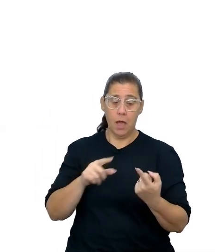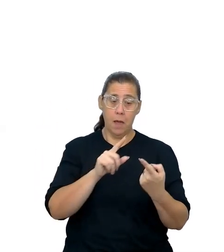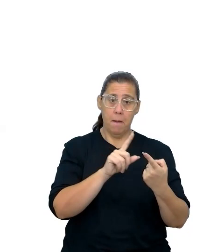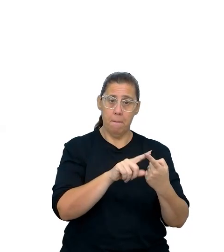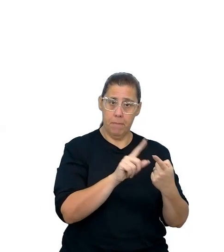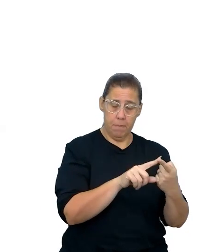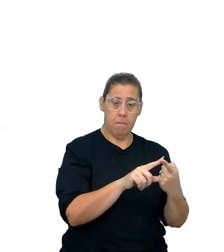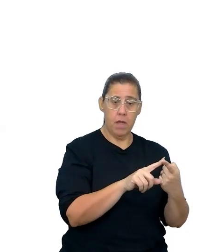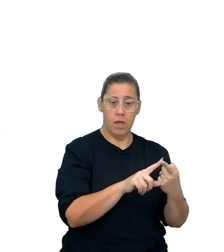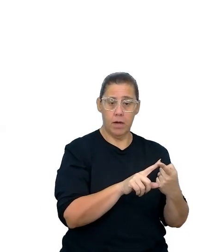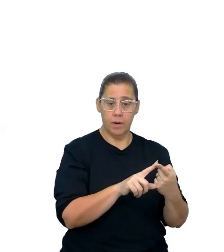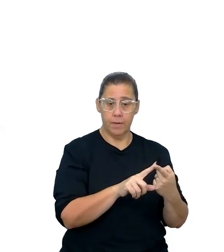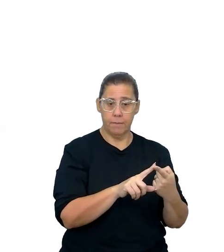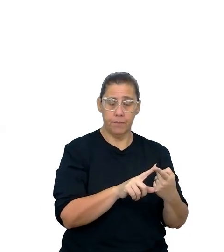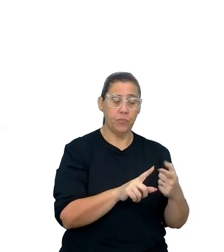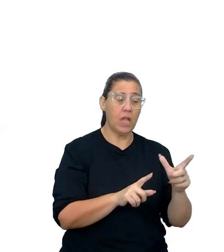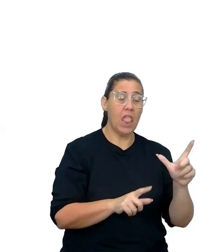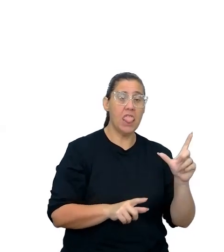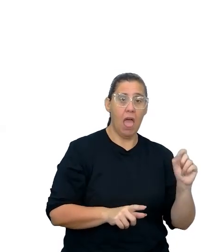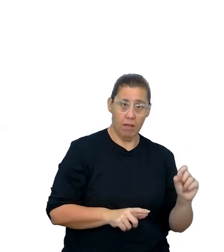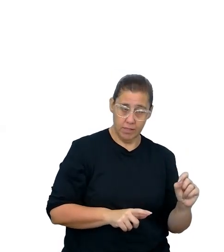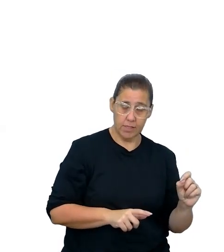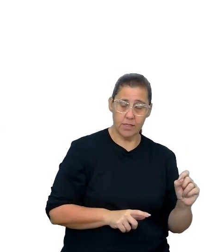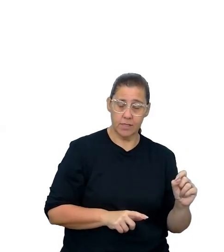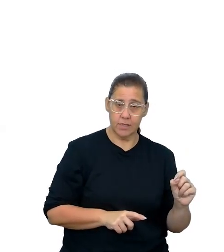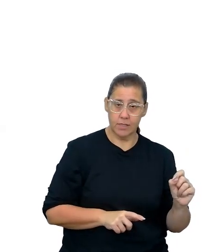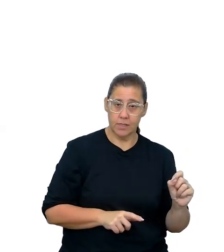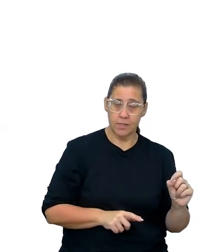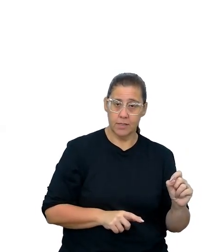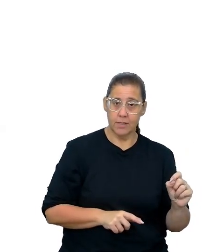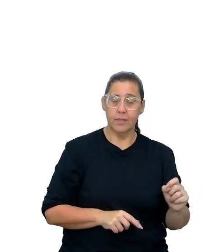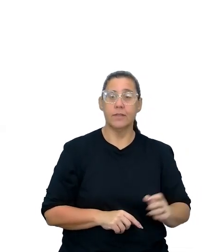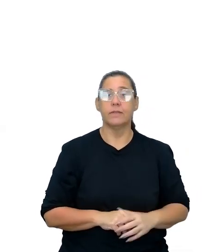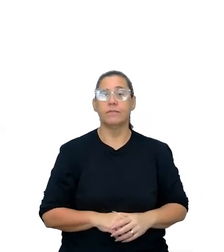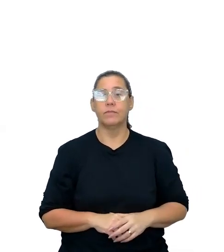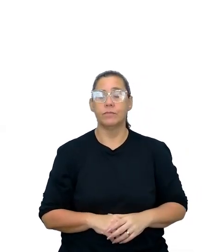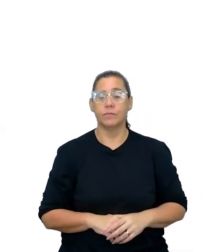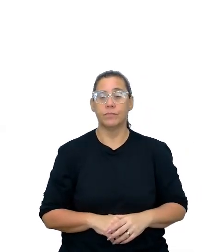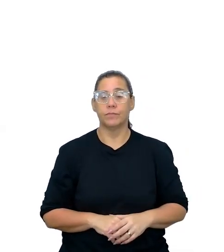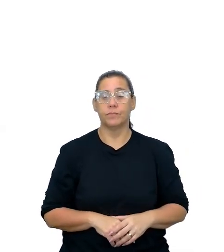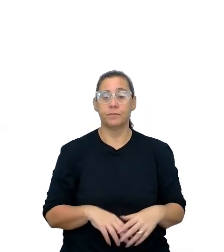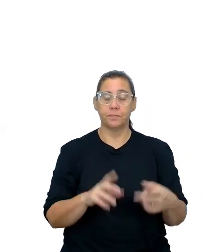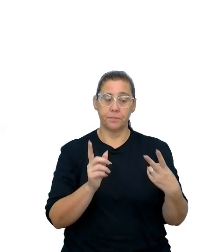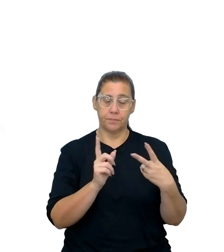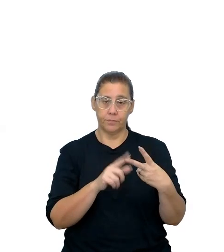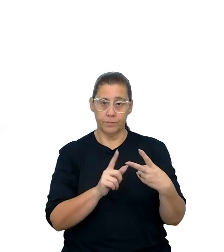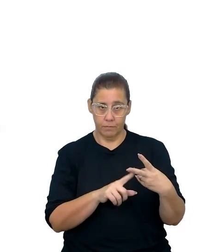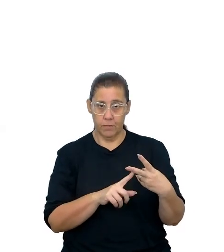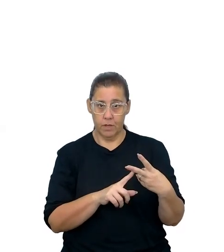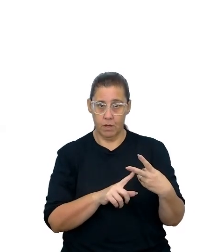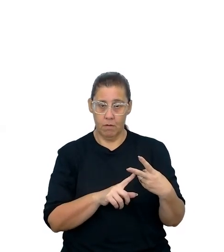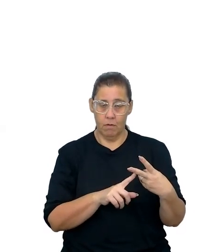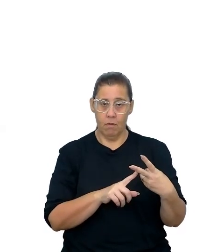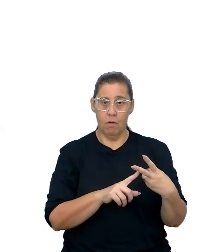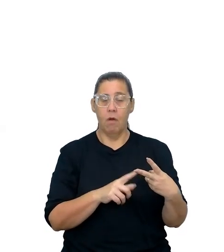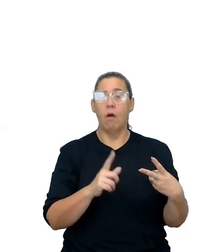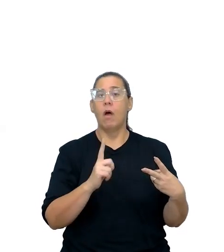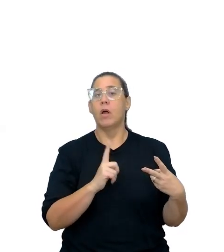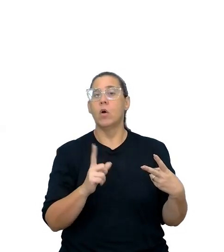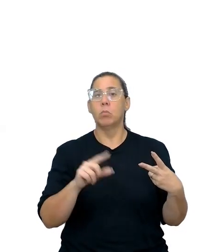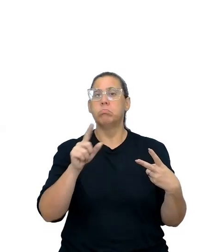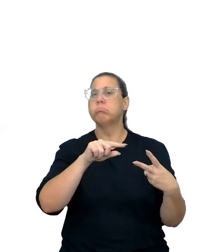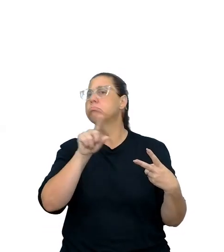primeira transformação, ele teve um ganho de 10. Na segunda, que é onde está a